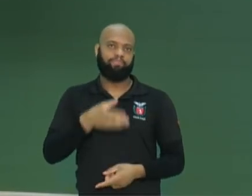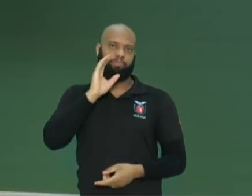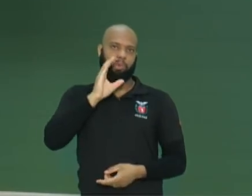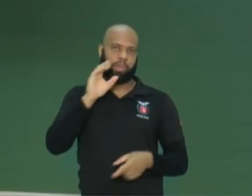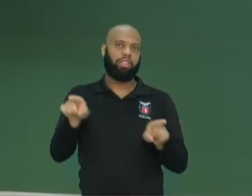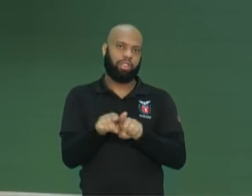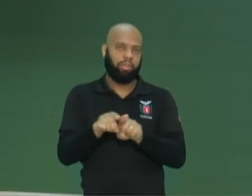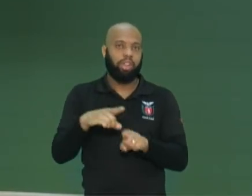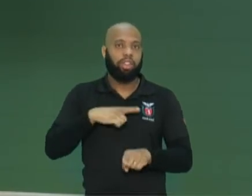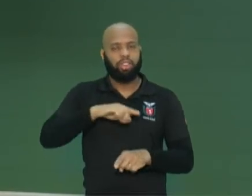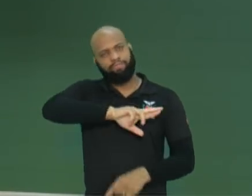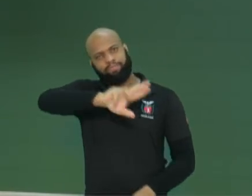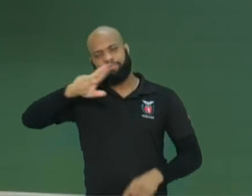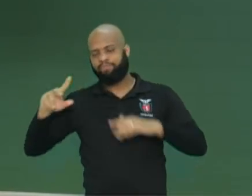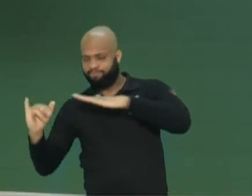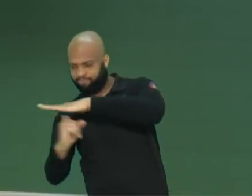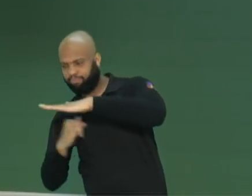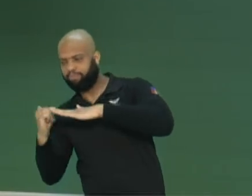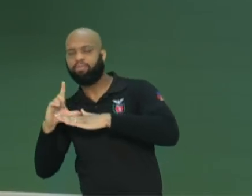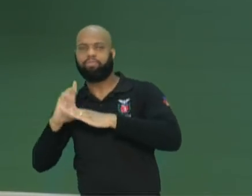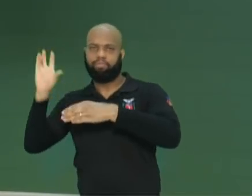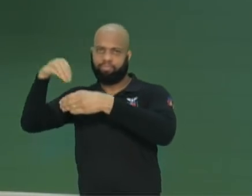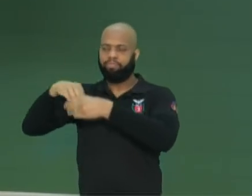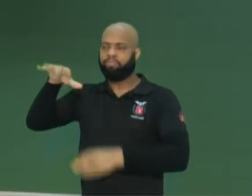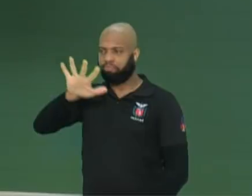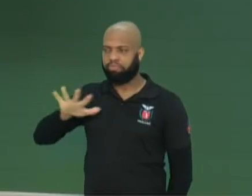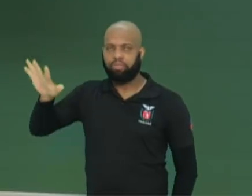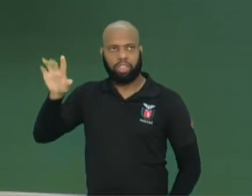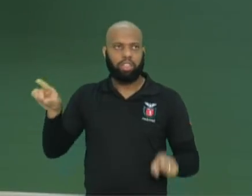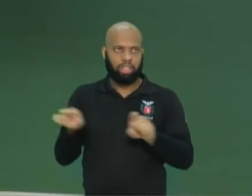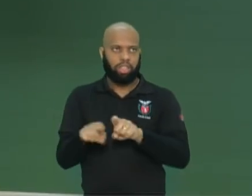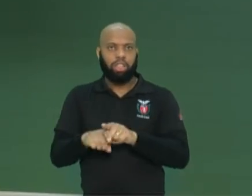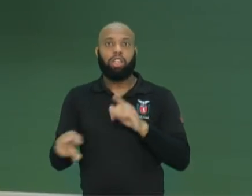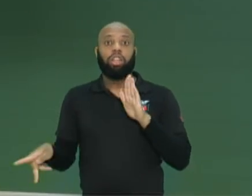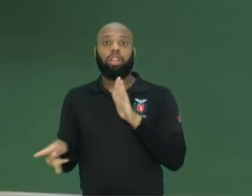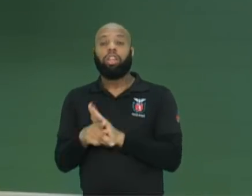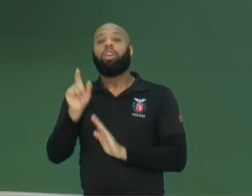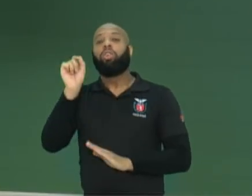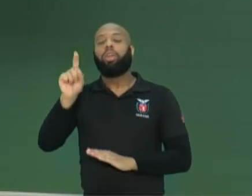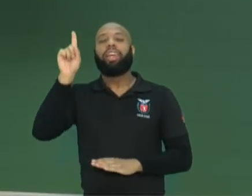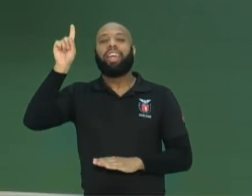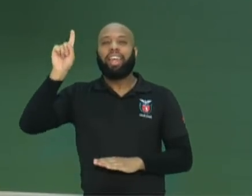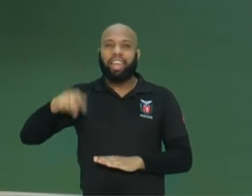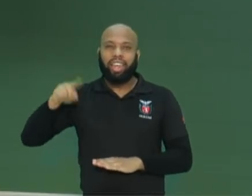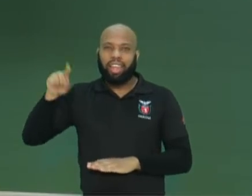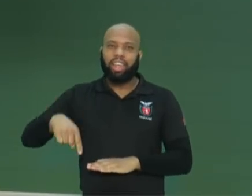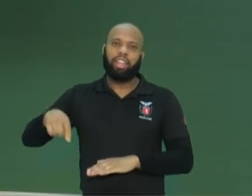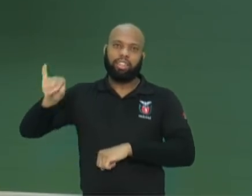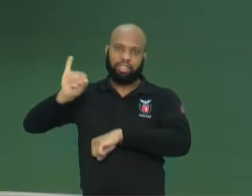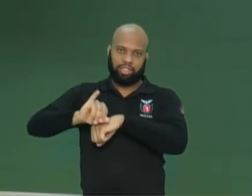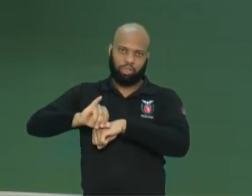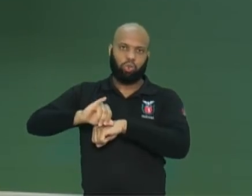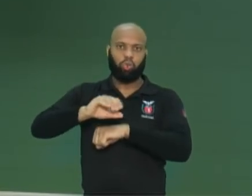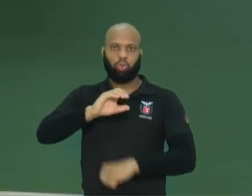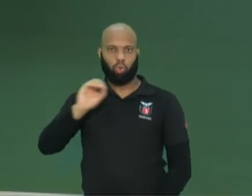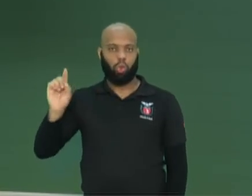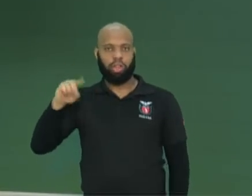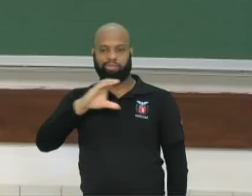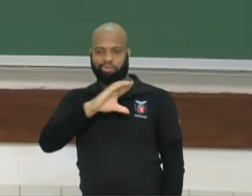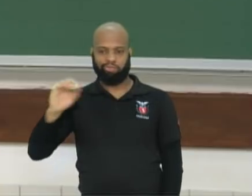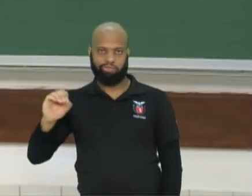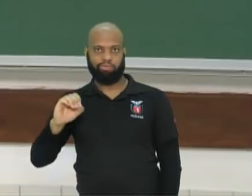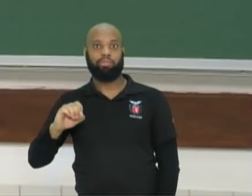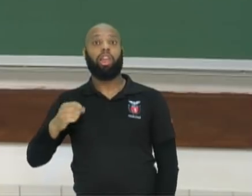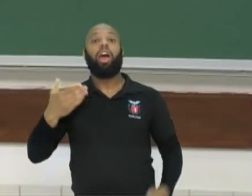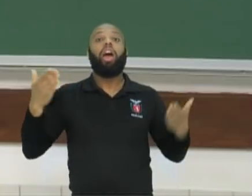diversidade, né, de indústrias que nós vamos ter nestas áreas do centro-oeste. No Mato Grosso do Sul, então nós vimos lá